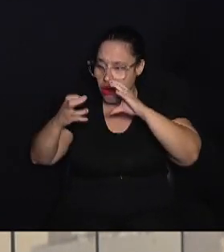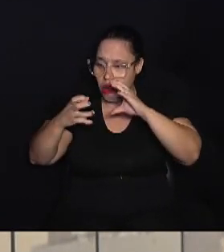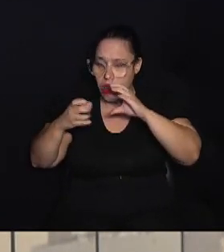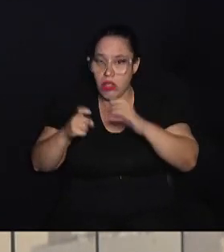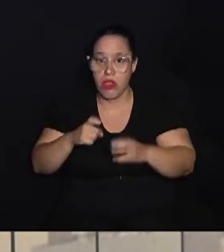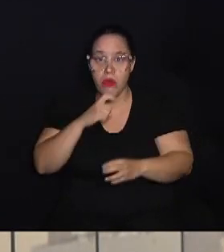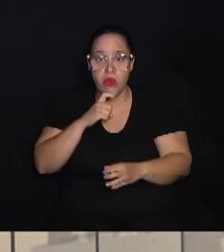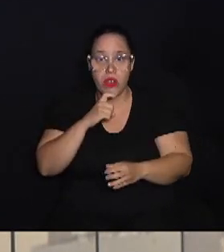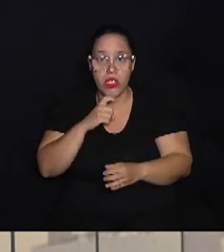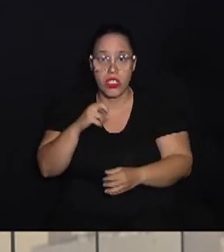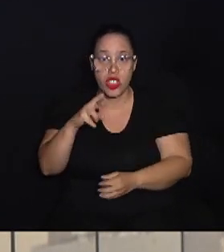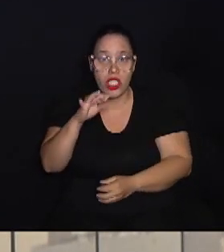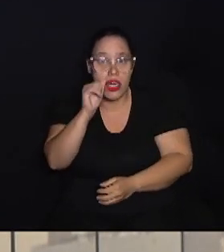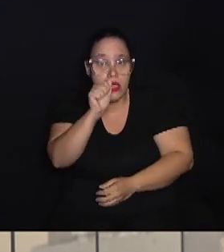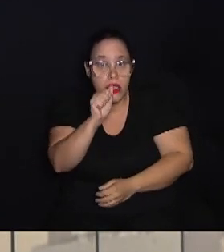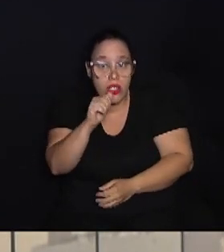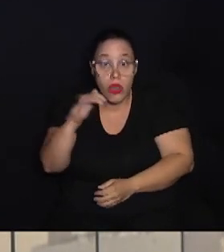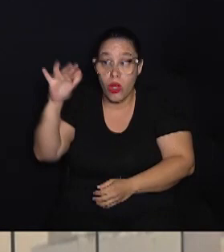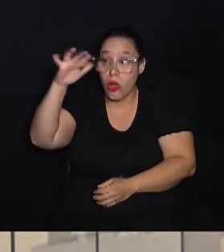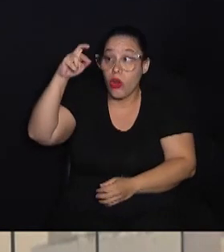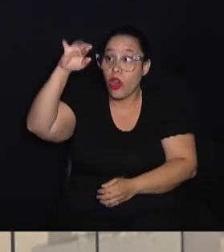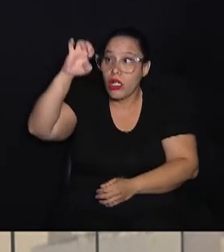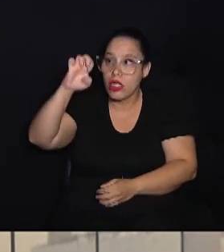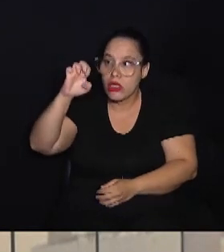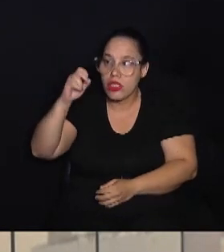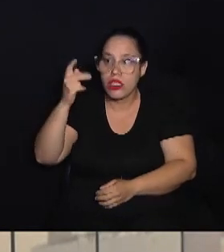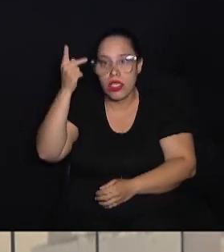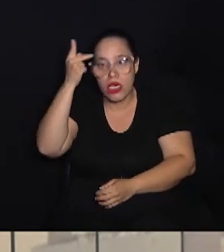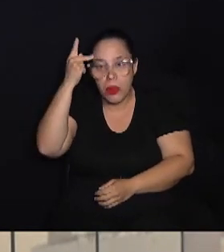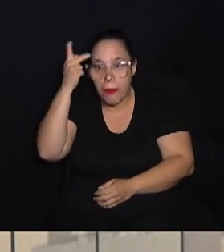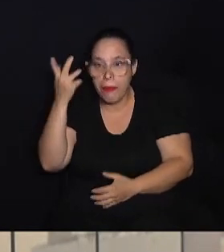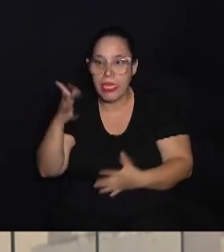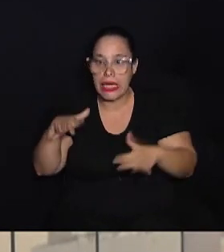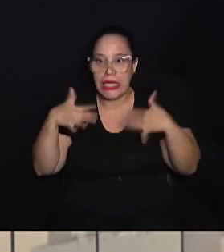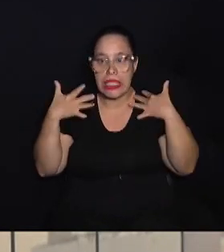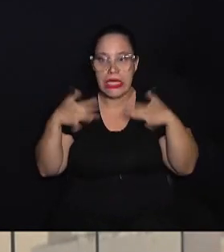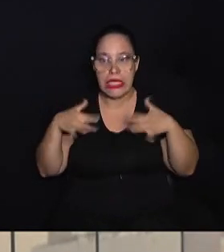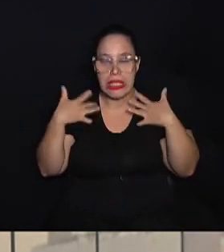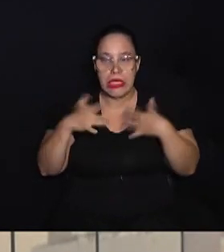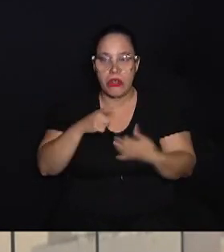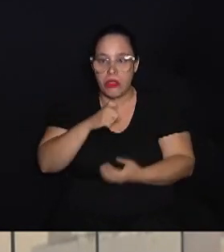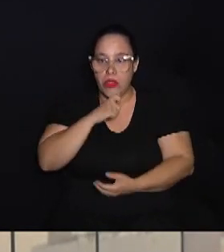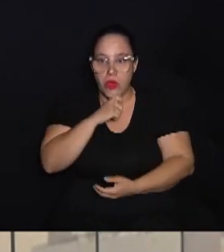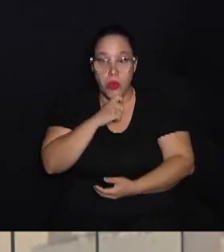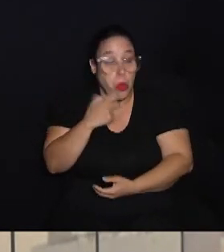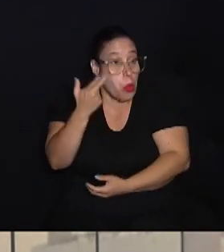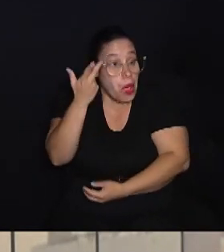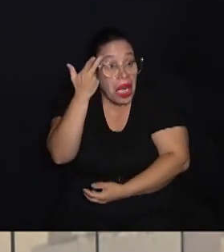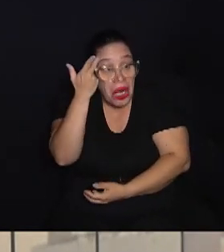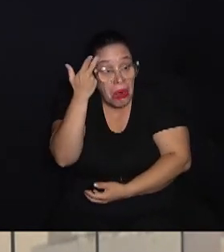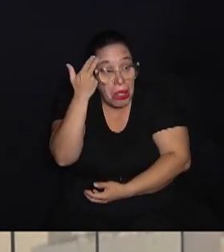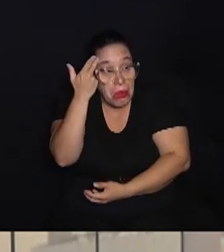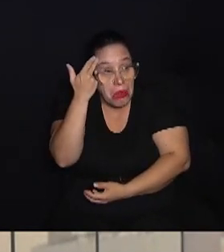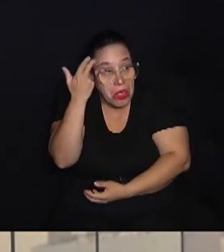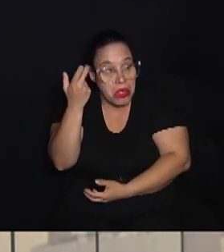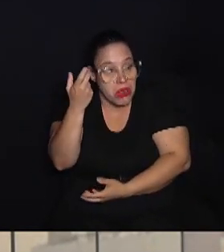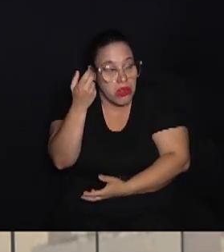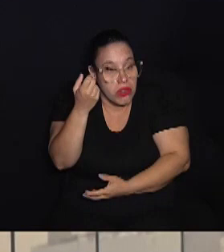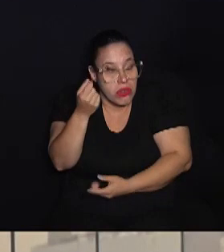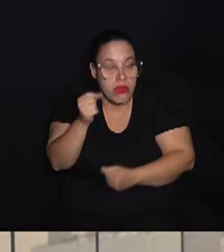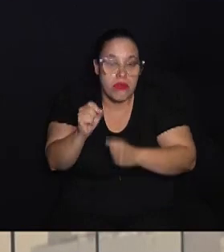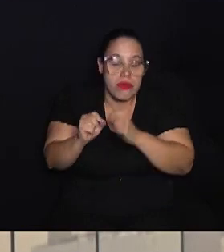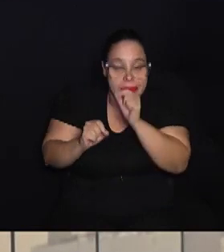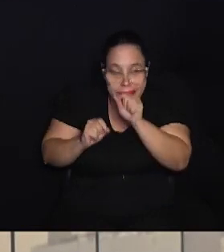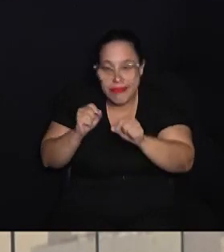época, teve geada na região norte do estado de São Paulo, né? Sim. Nesse inverno, que não é uma coisa comum. Mas isso também faz parte das